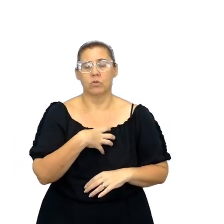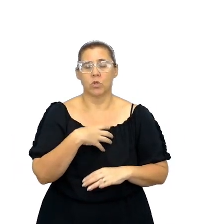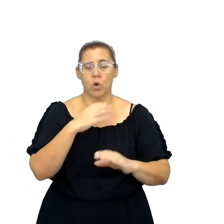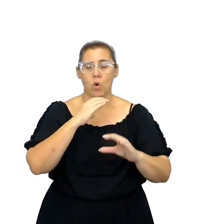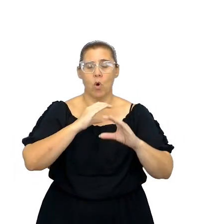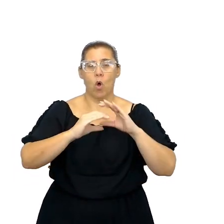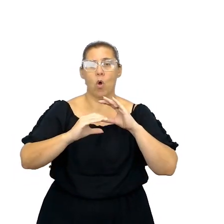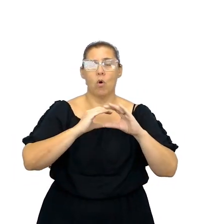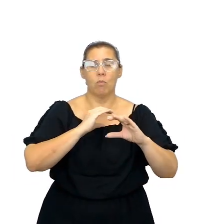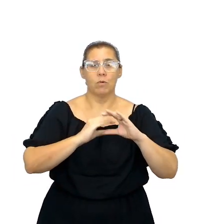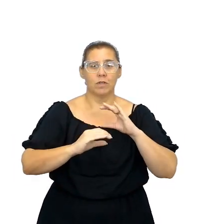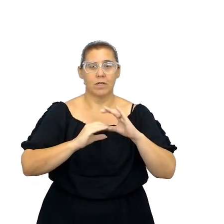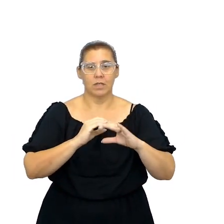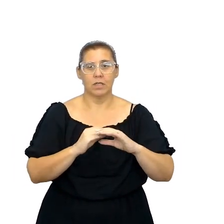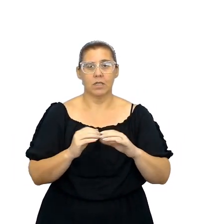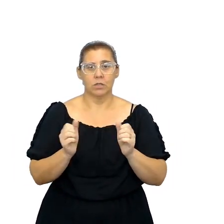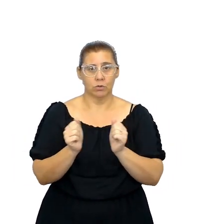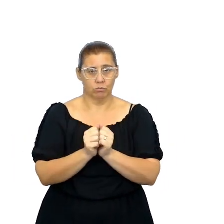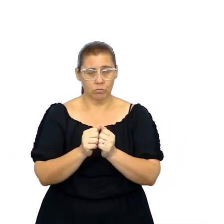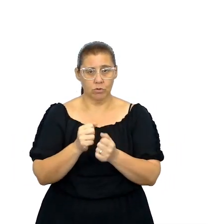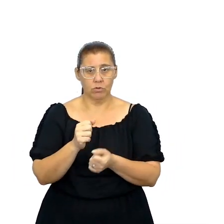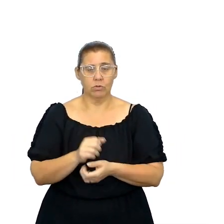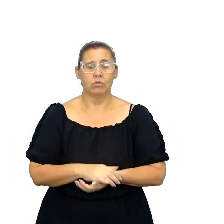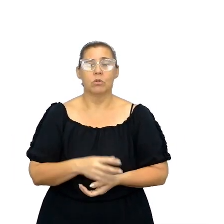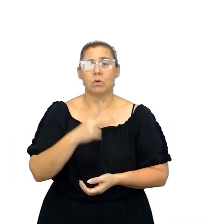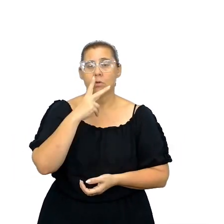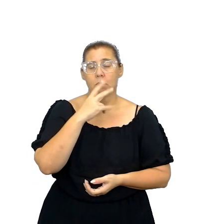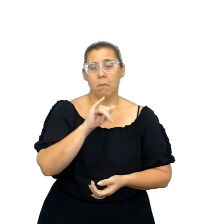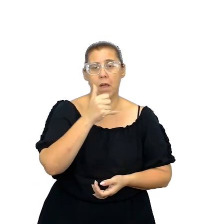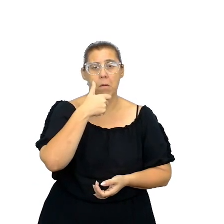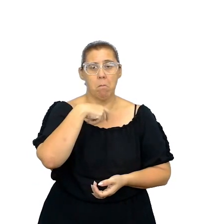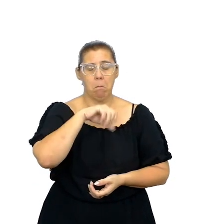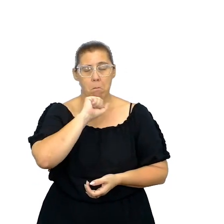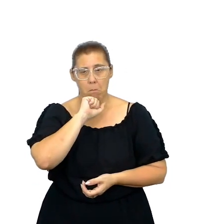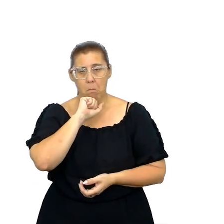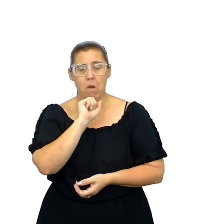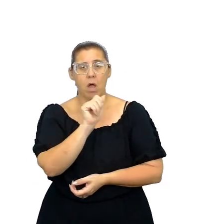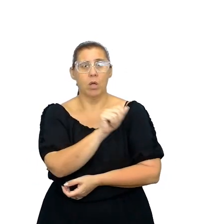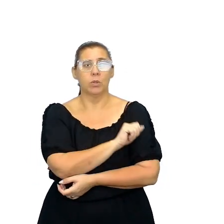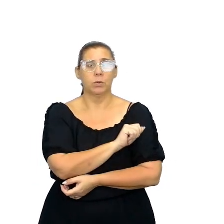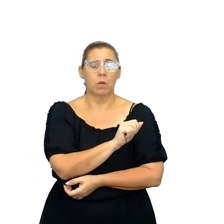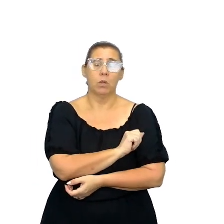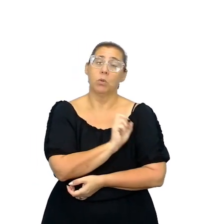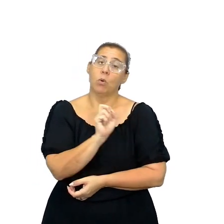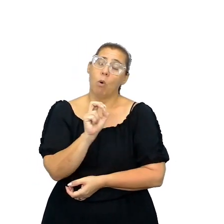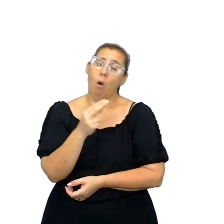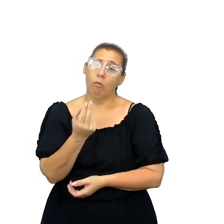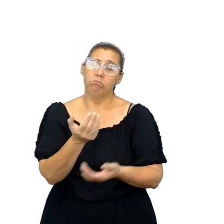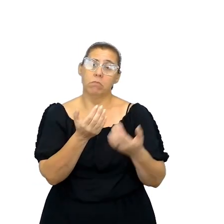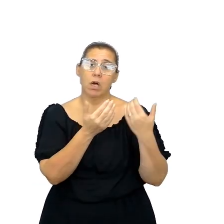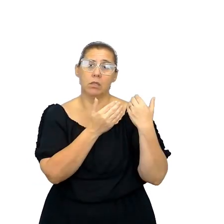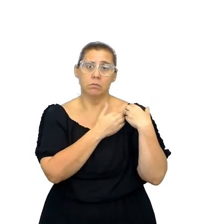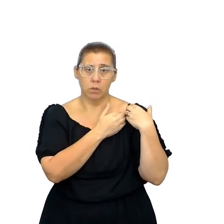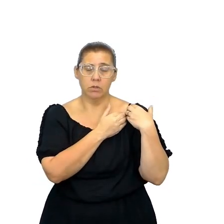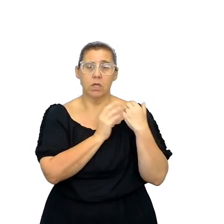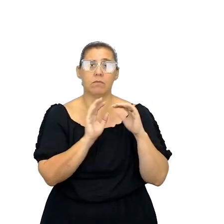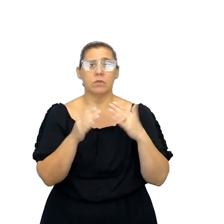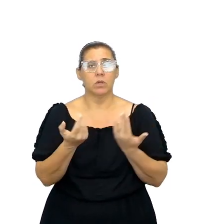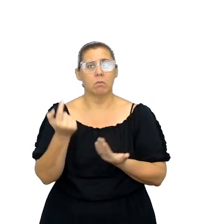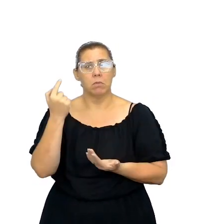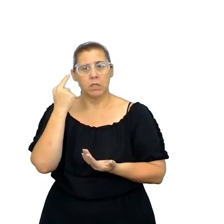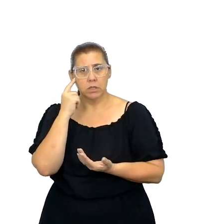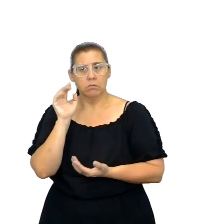comunicação mesmo com os pais, né, dos estudantes, ou responsáveis. Então, pensando